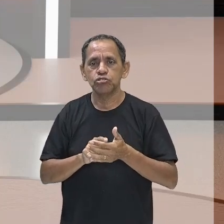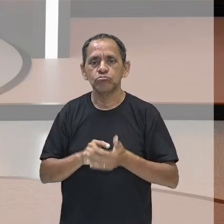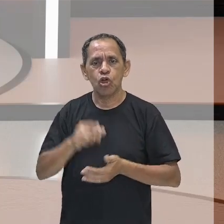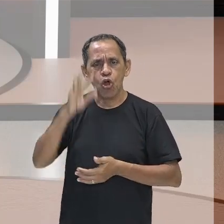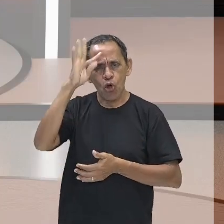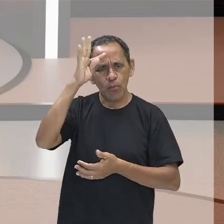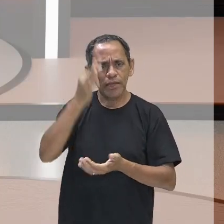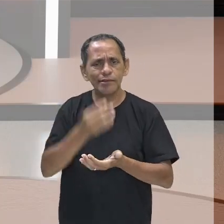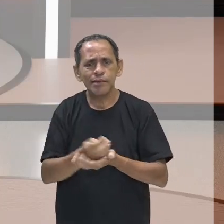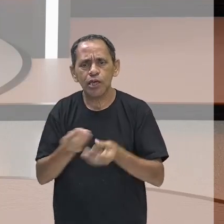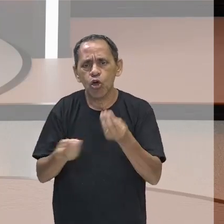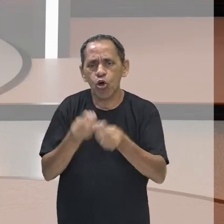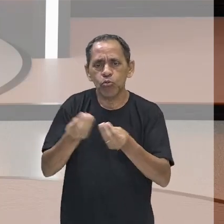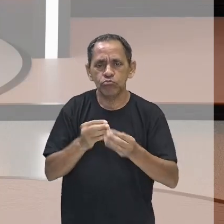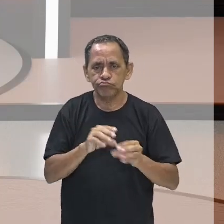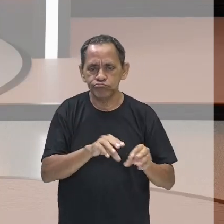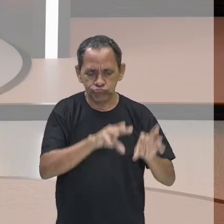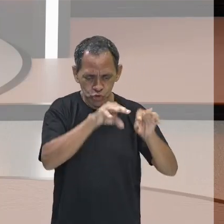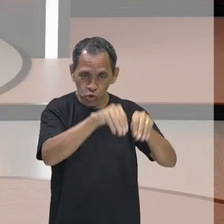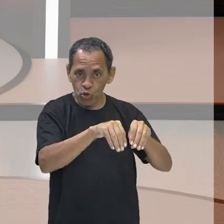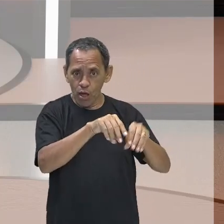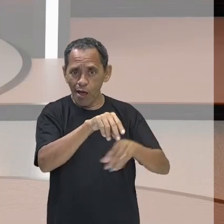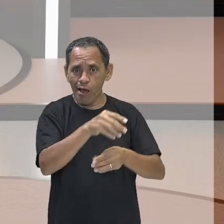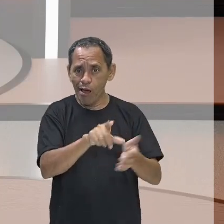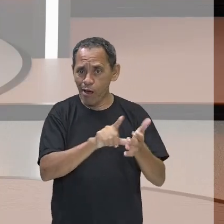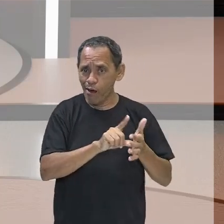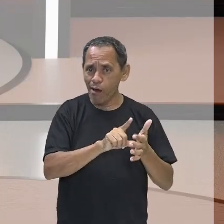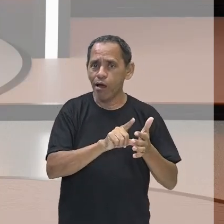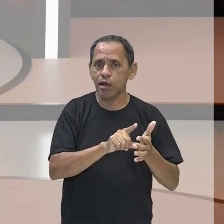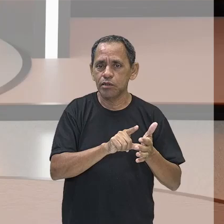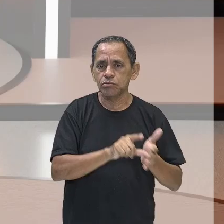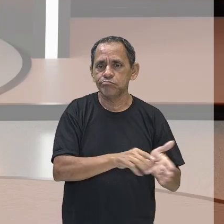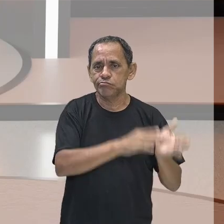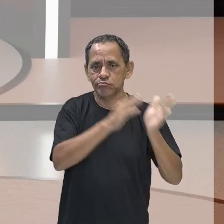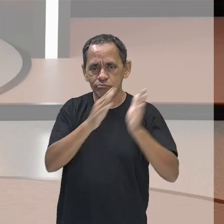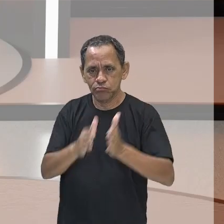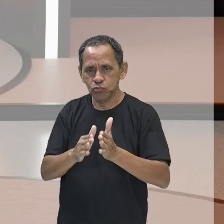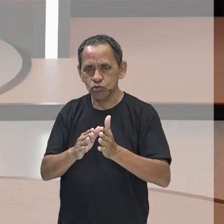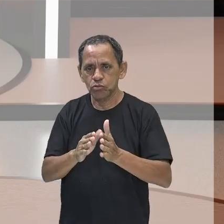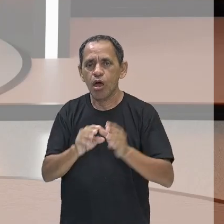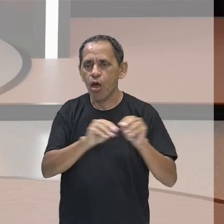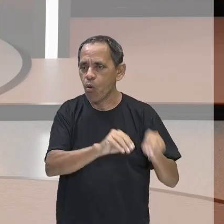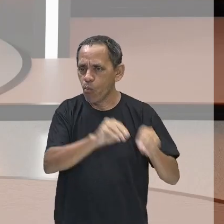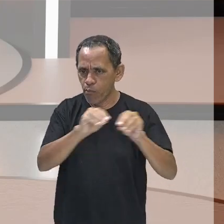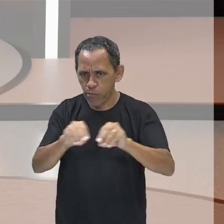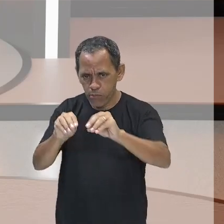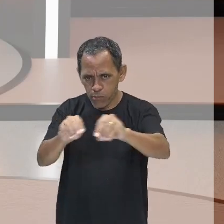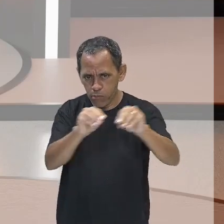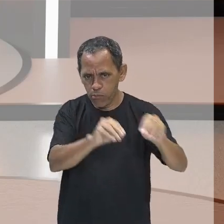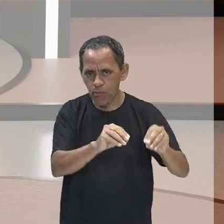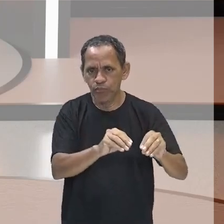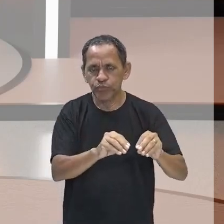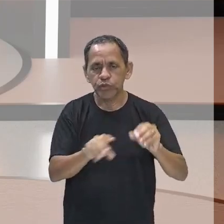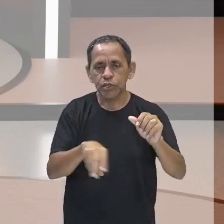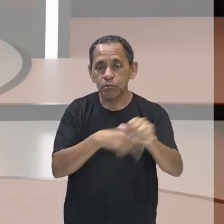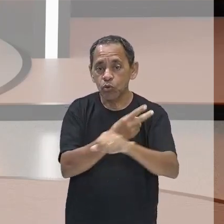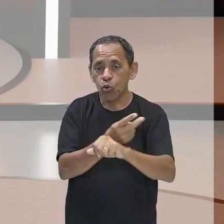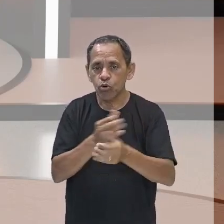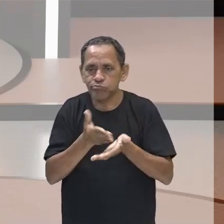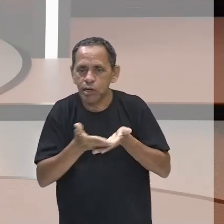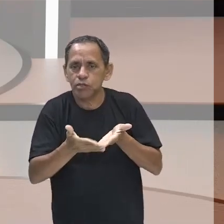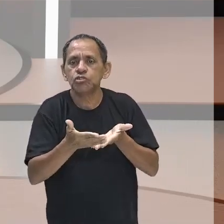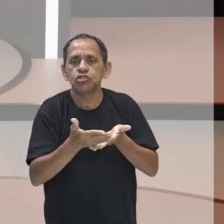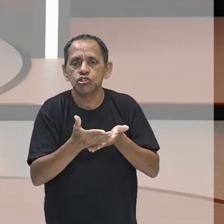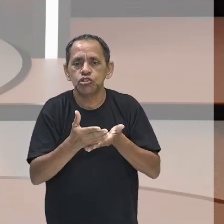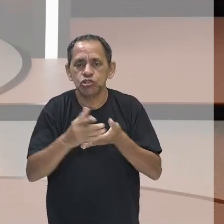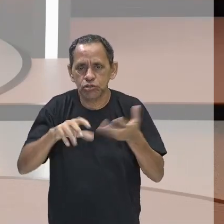nômades, como indivíduos que migram de um local para o outro. E a gente está vendo que a partir da evolução que se tem do